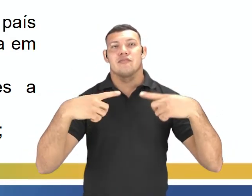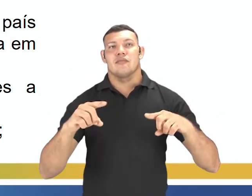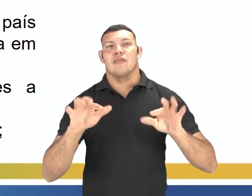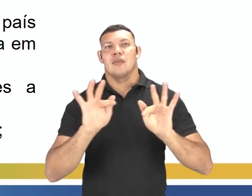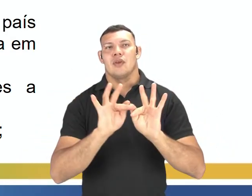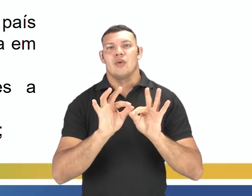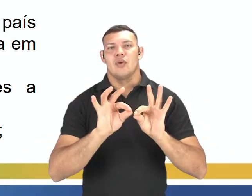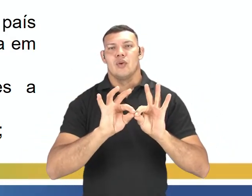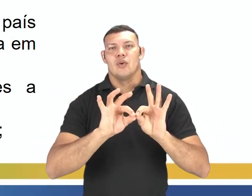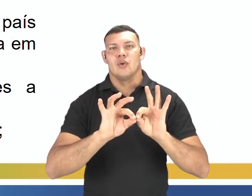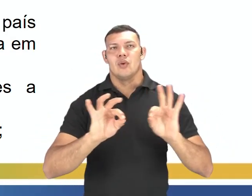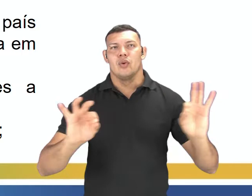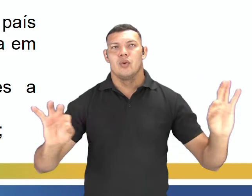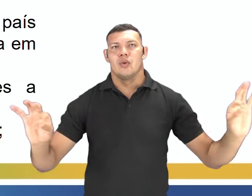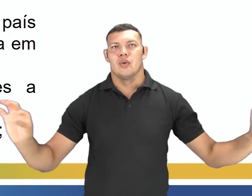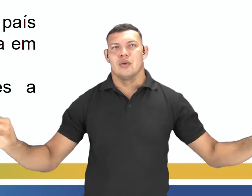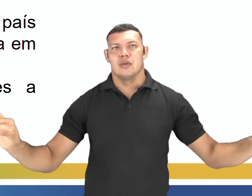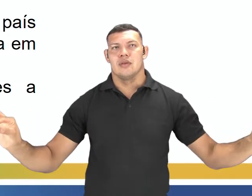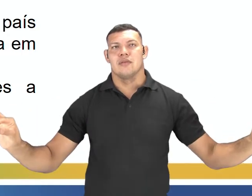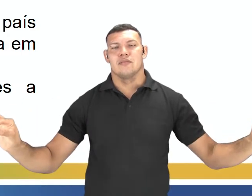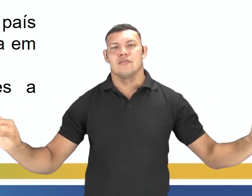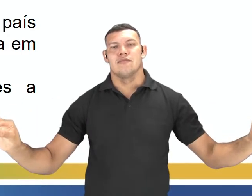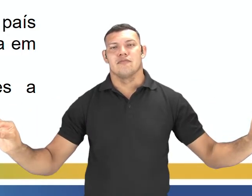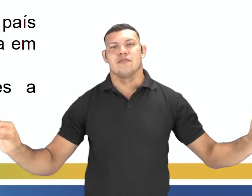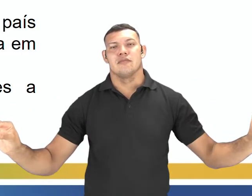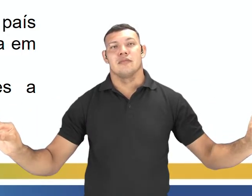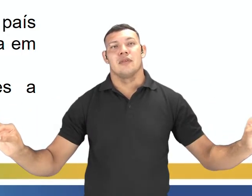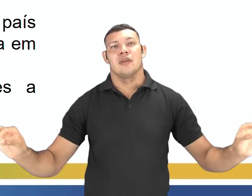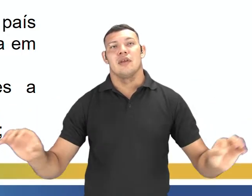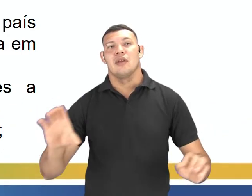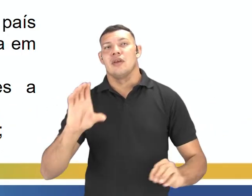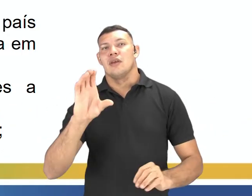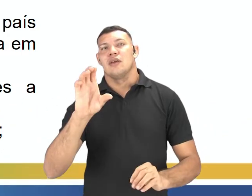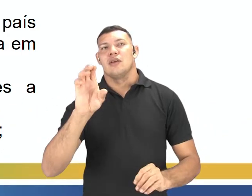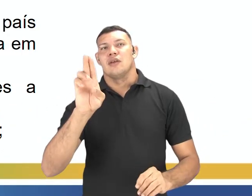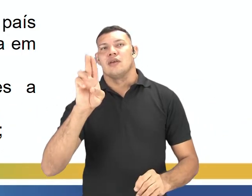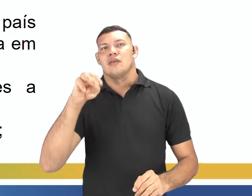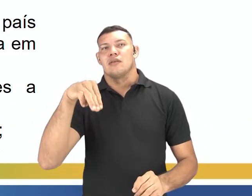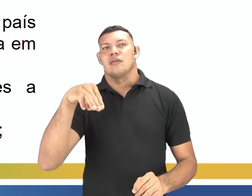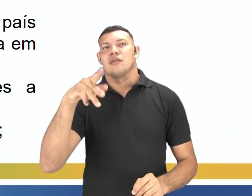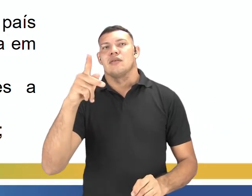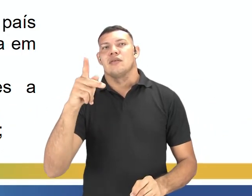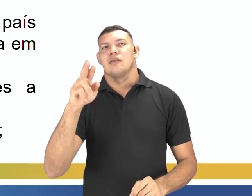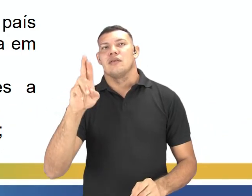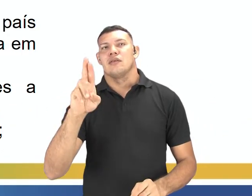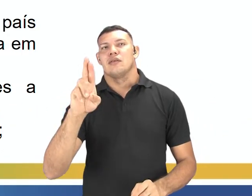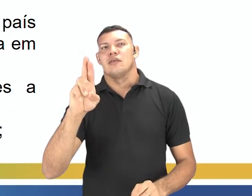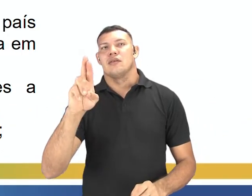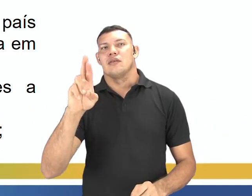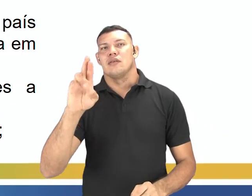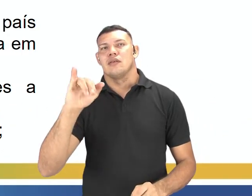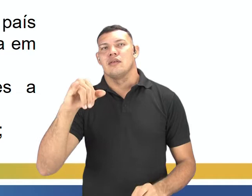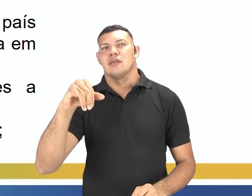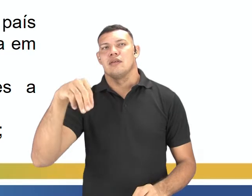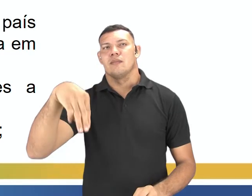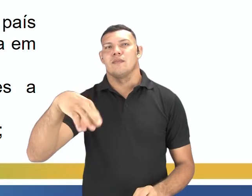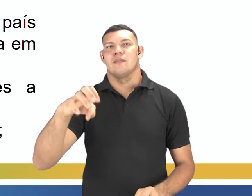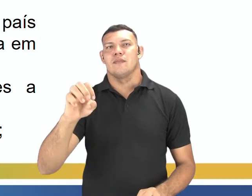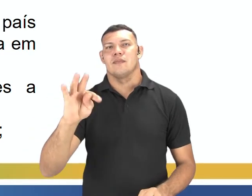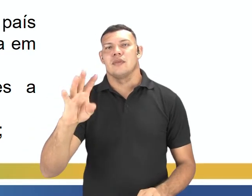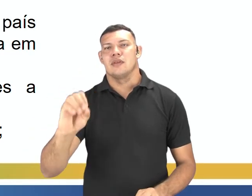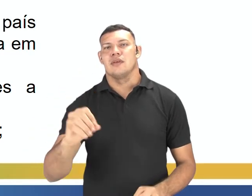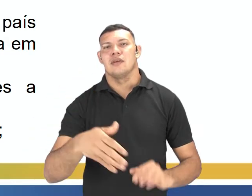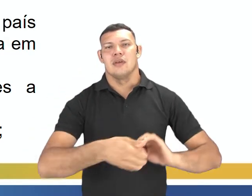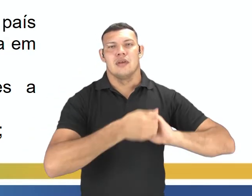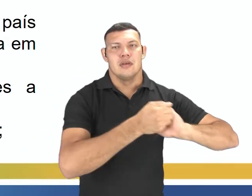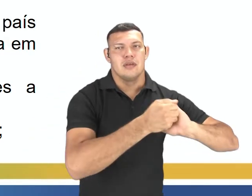Comprimento, extensão, e cumprimento, saudação. Gente, esse é um exemplo muito utilizado.